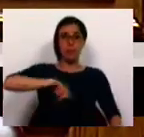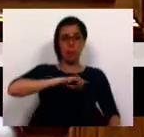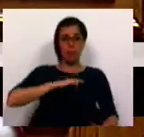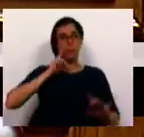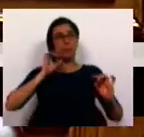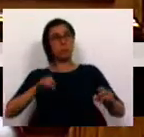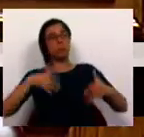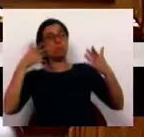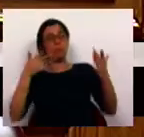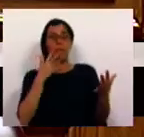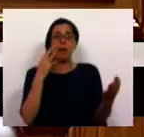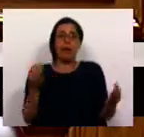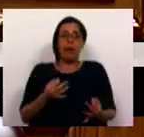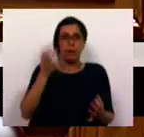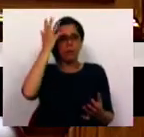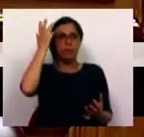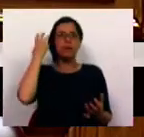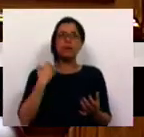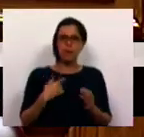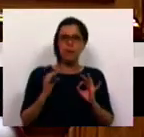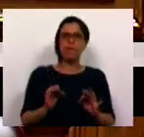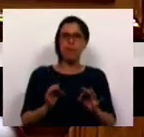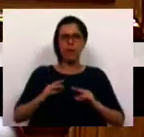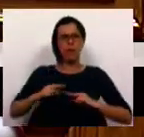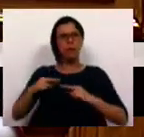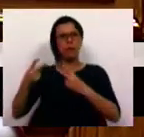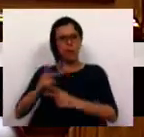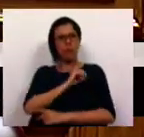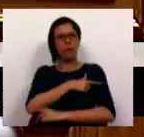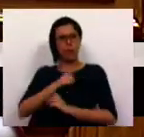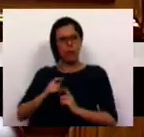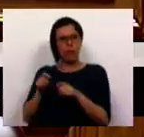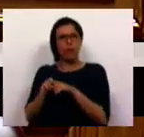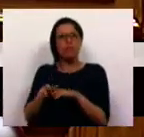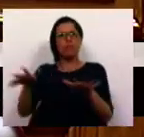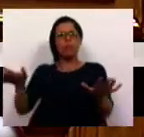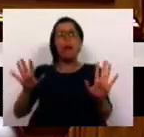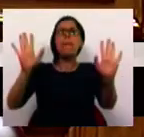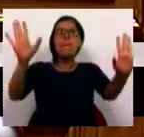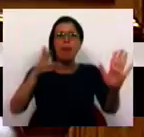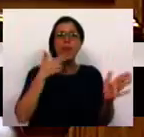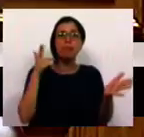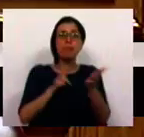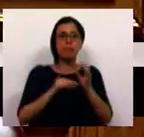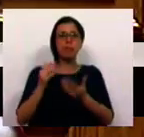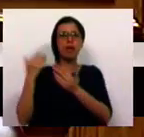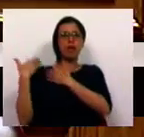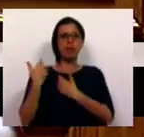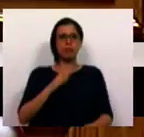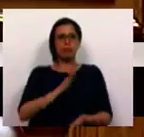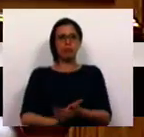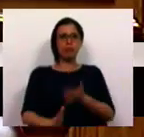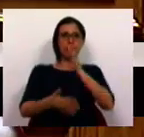por princípio, evidentemente que somos a favor da descentralização. Agora, quando se quer